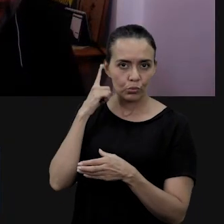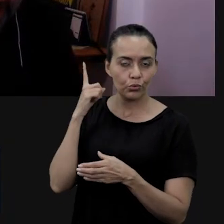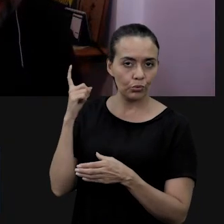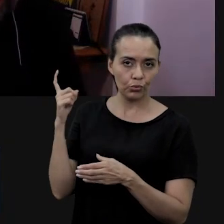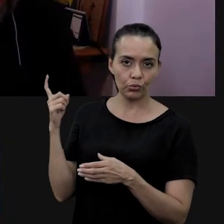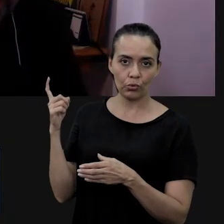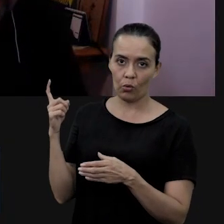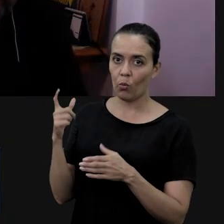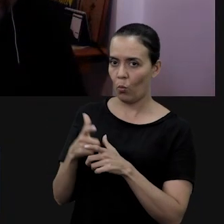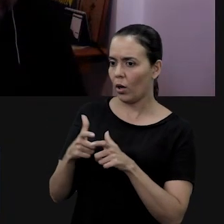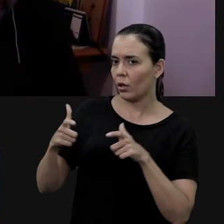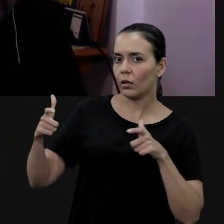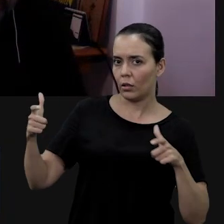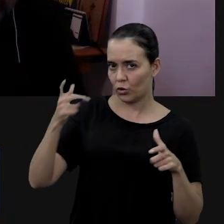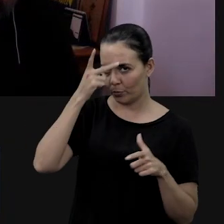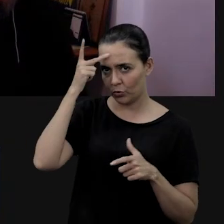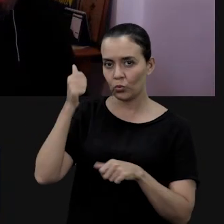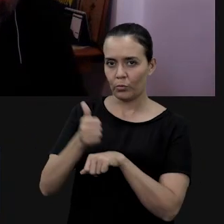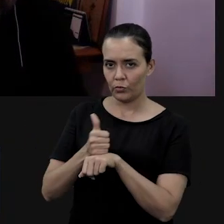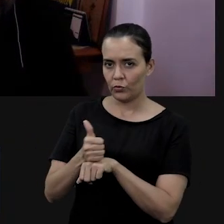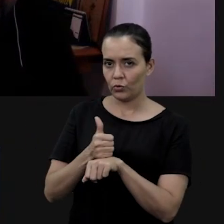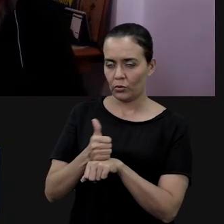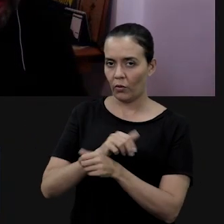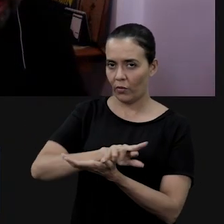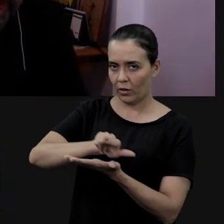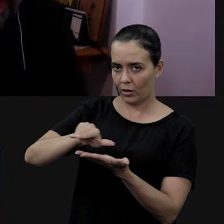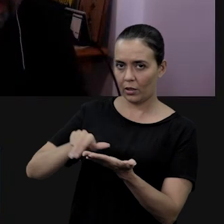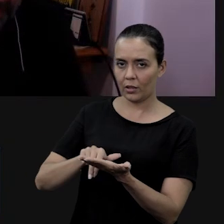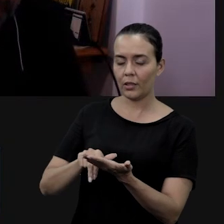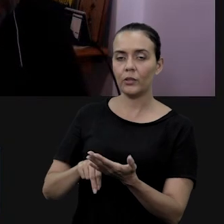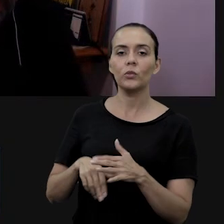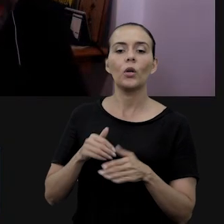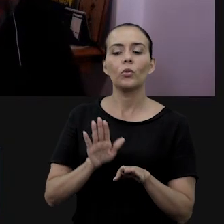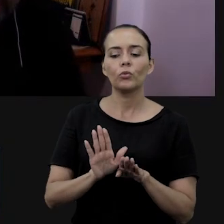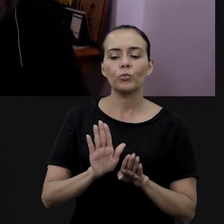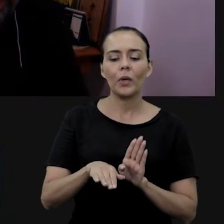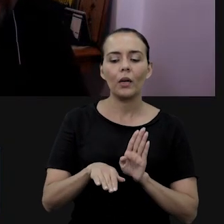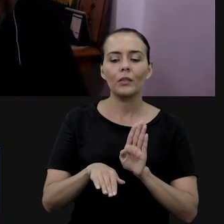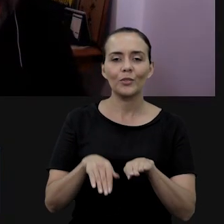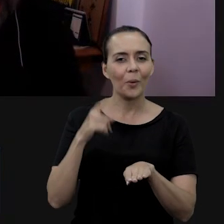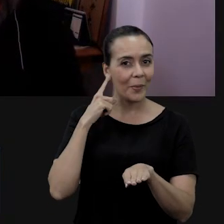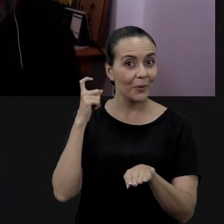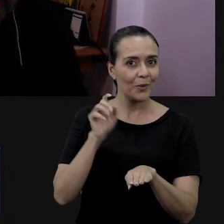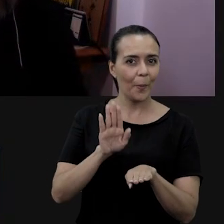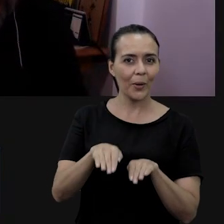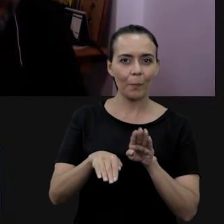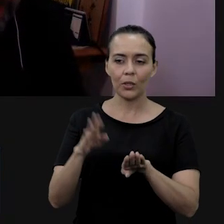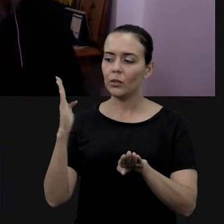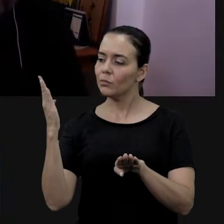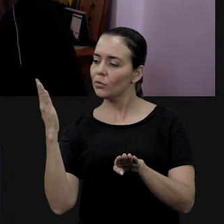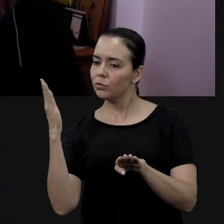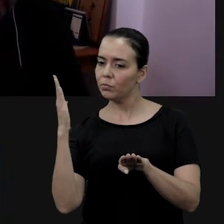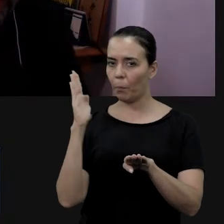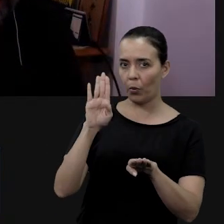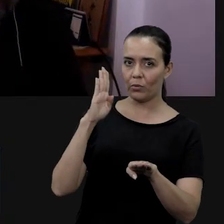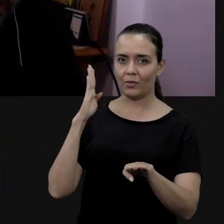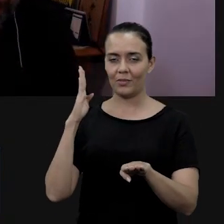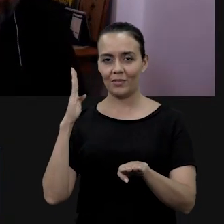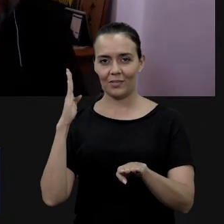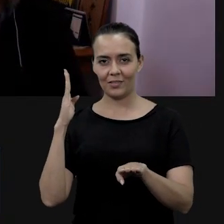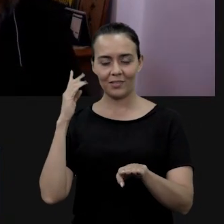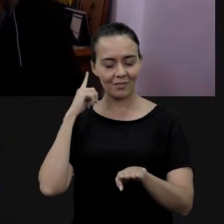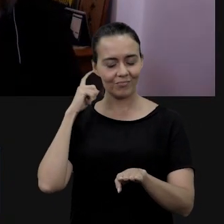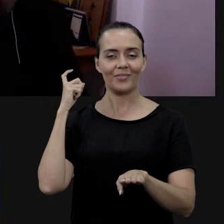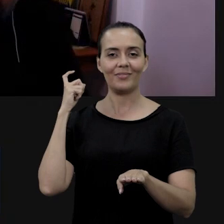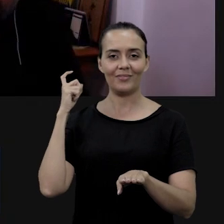são grandes, então essa parte de efeitos, né, os passos, as portas batendo, tudo